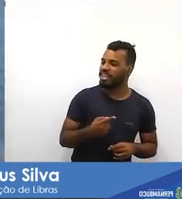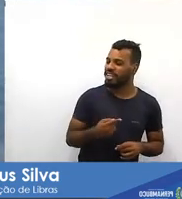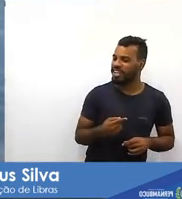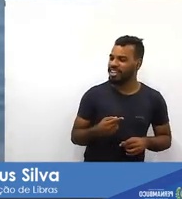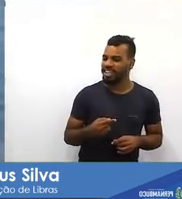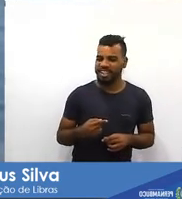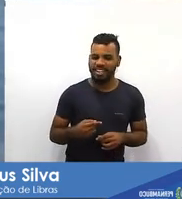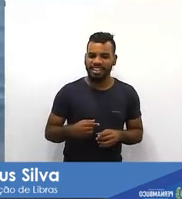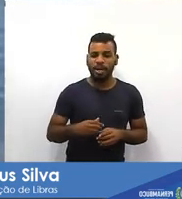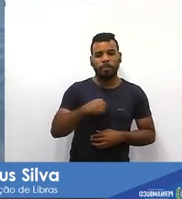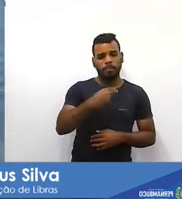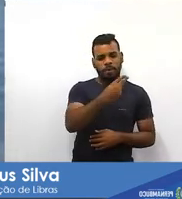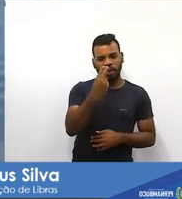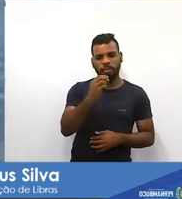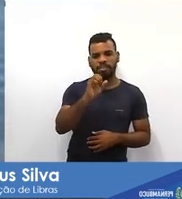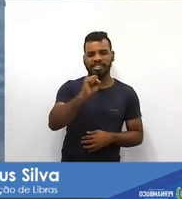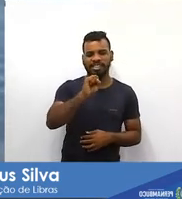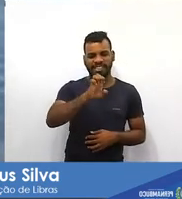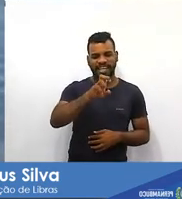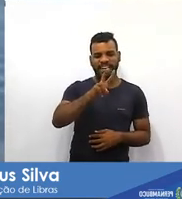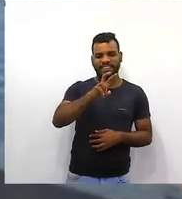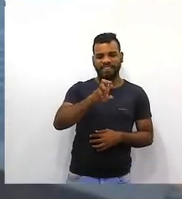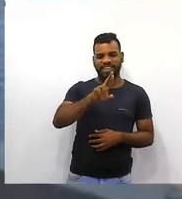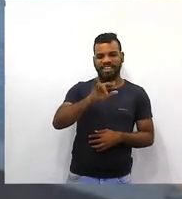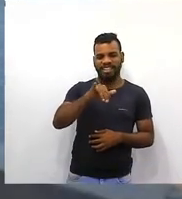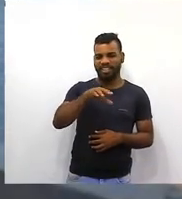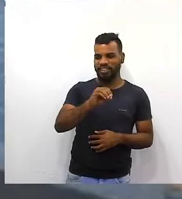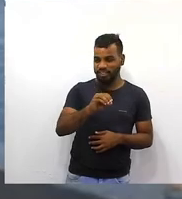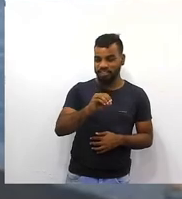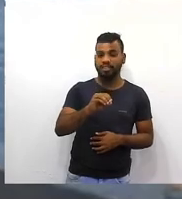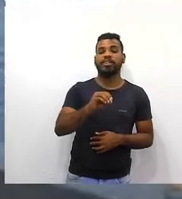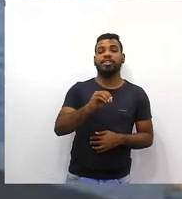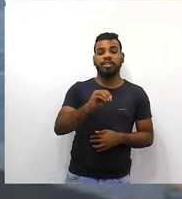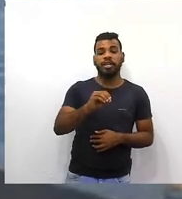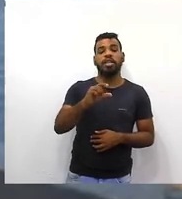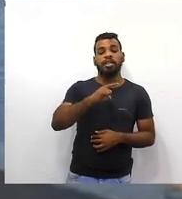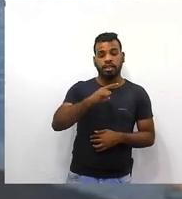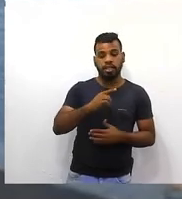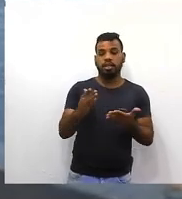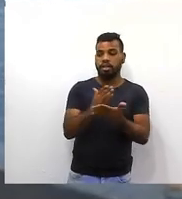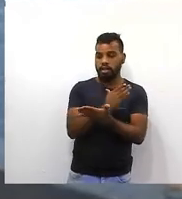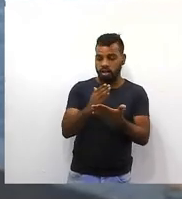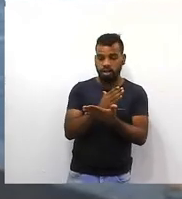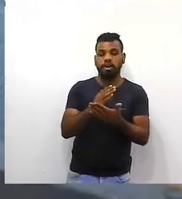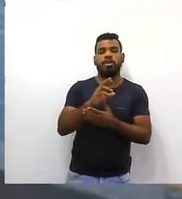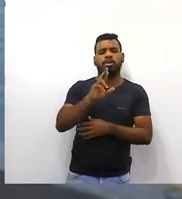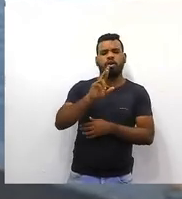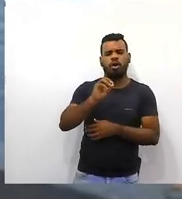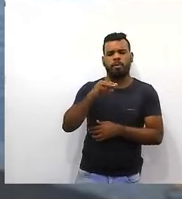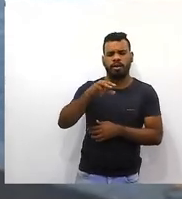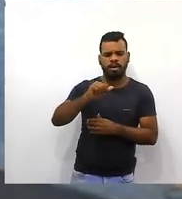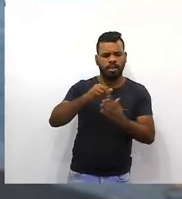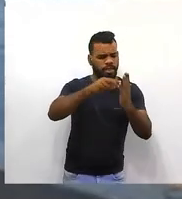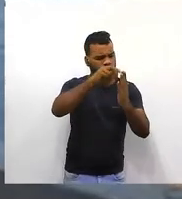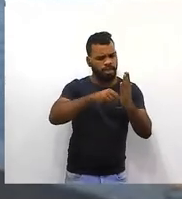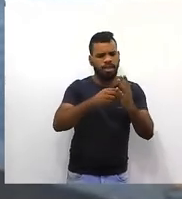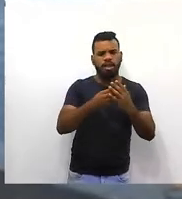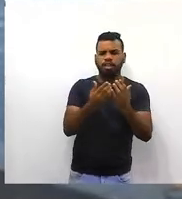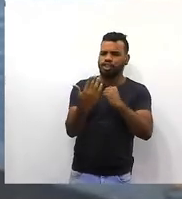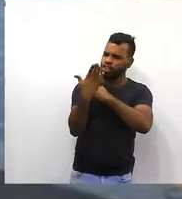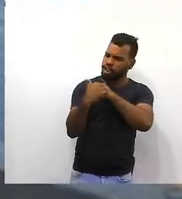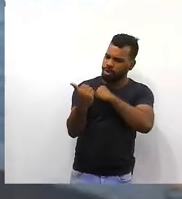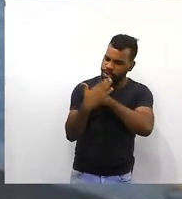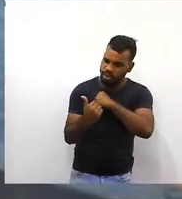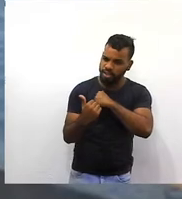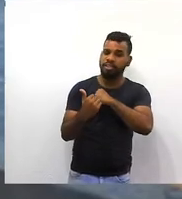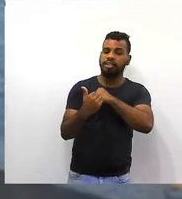nome é Severino, não tenho outro de tia. Como há muitos Severinos, tu és santo de Romaria, deram então de me chamar